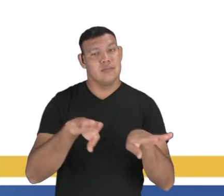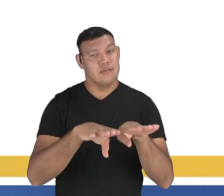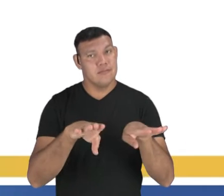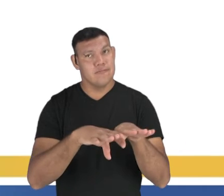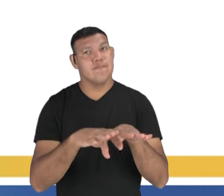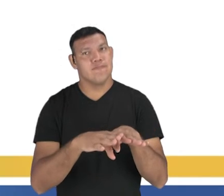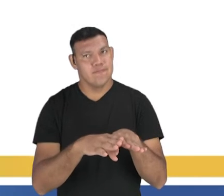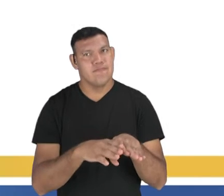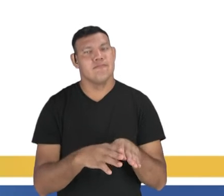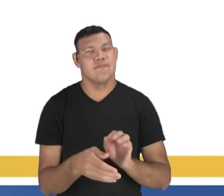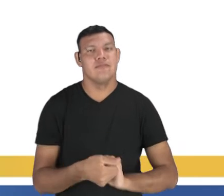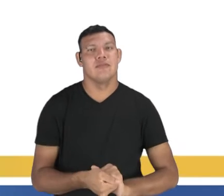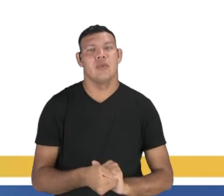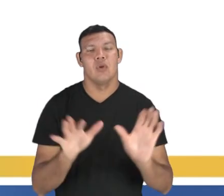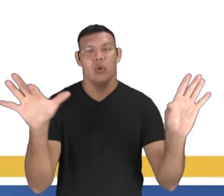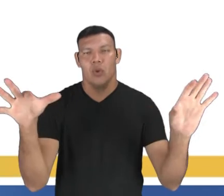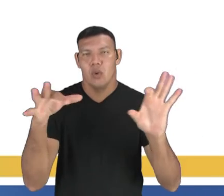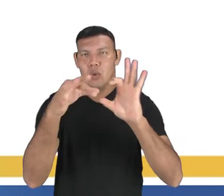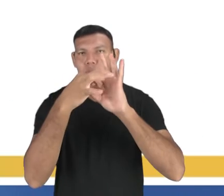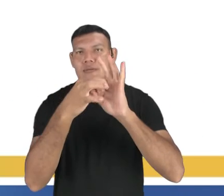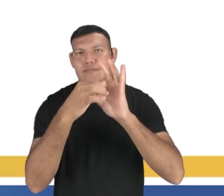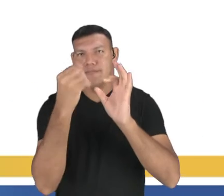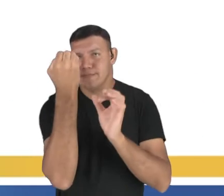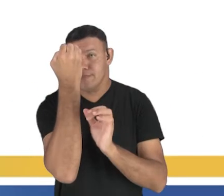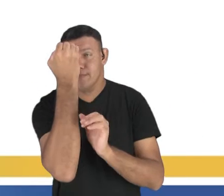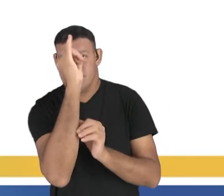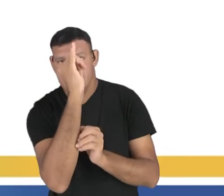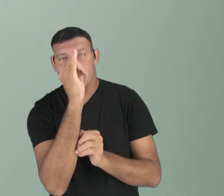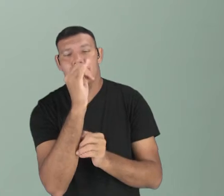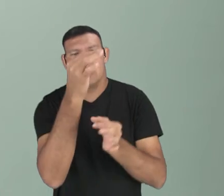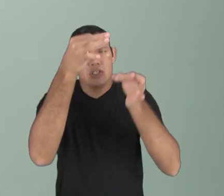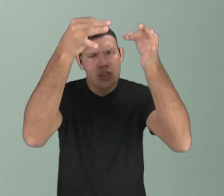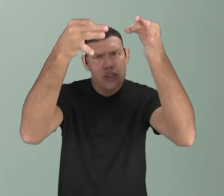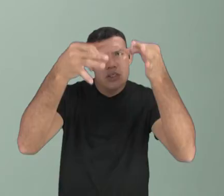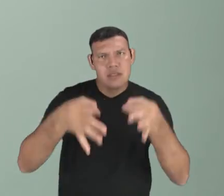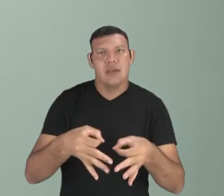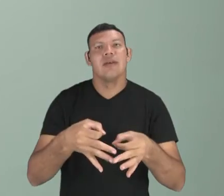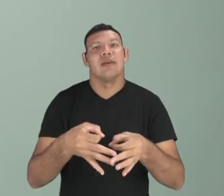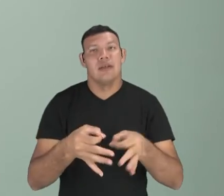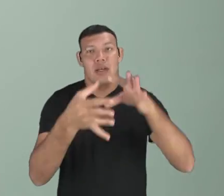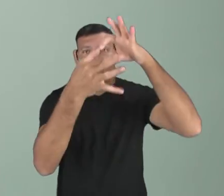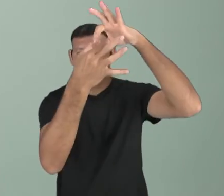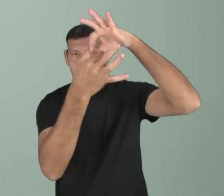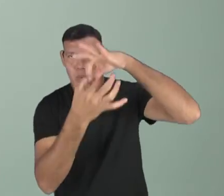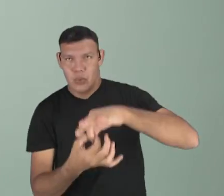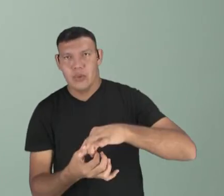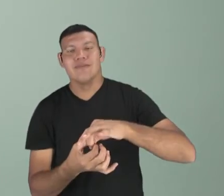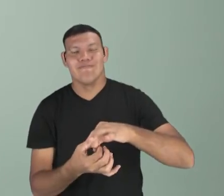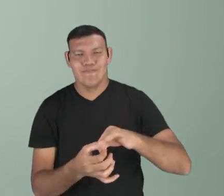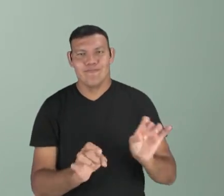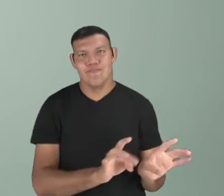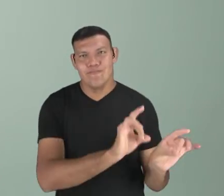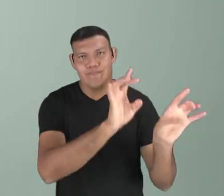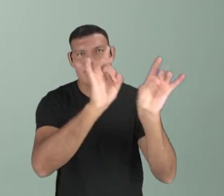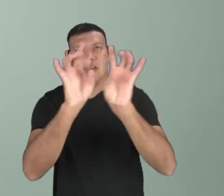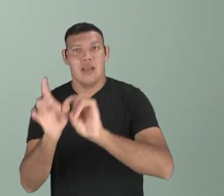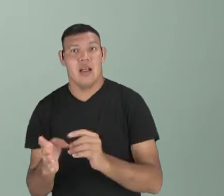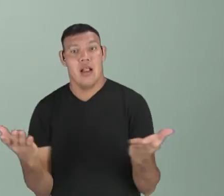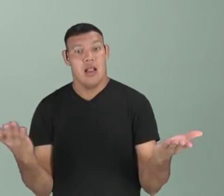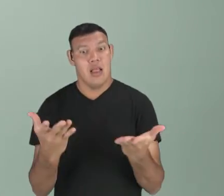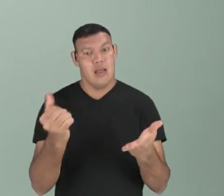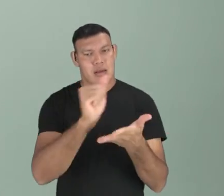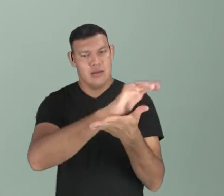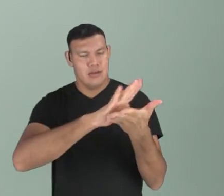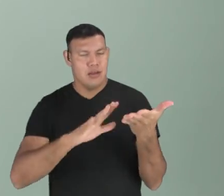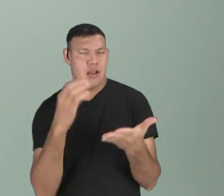para unir ideias de maneira correta, coesa e específica. Tá bom? Vamos para a nossa atividade